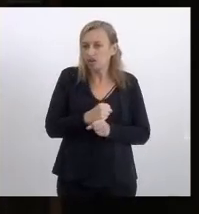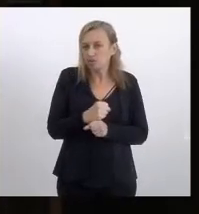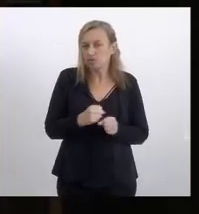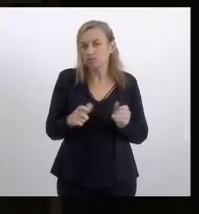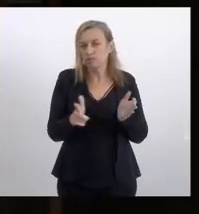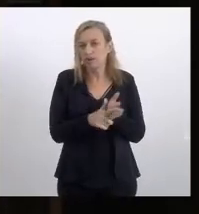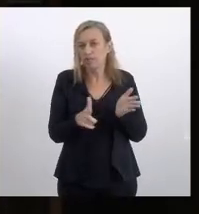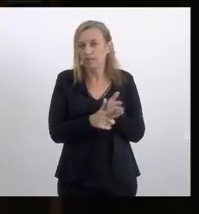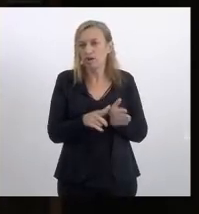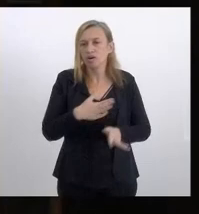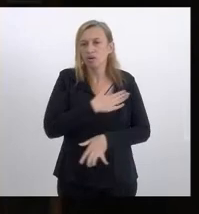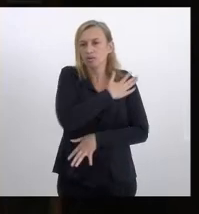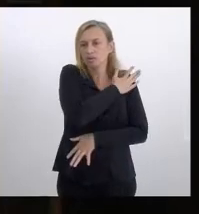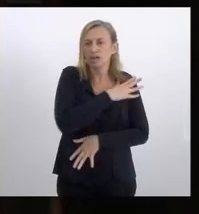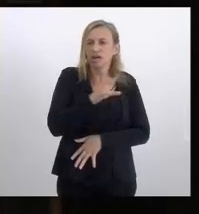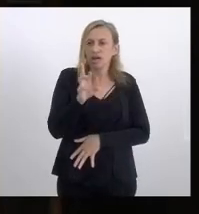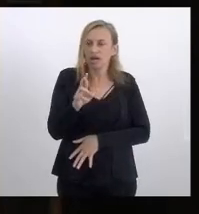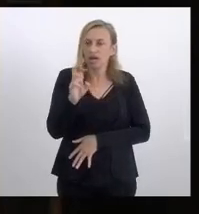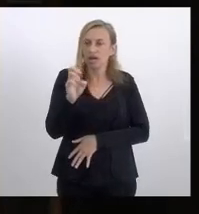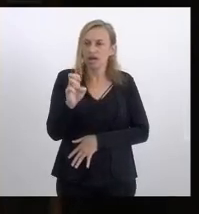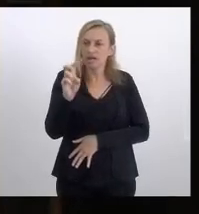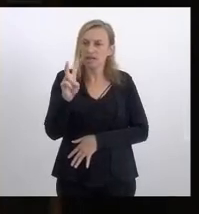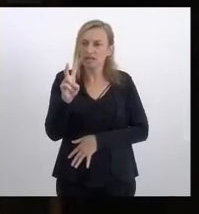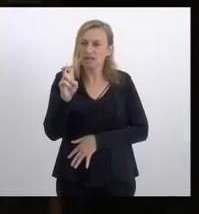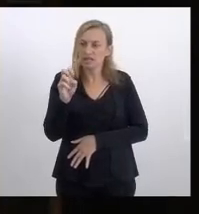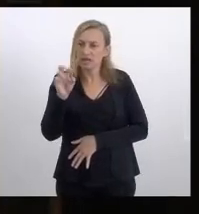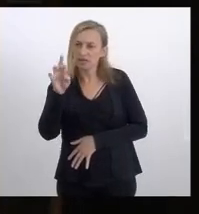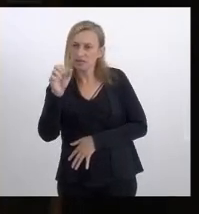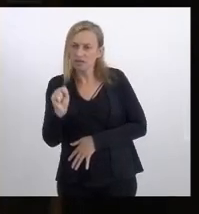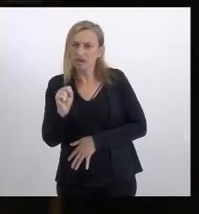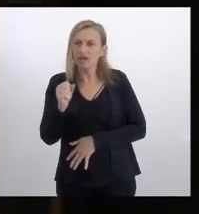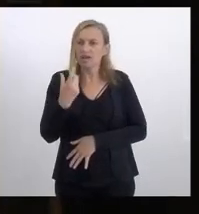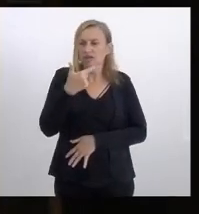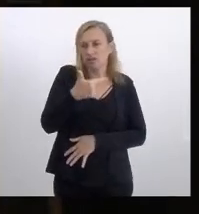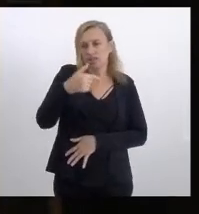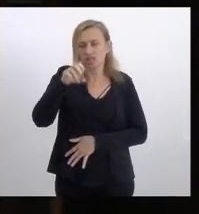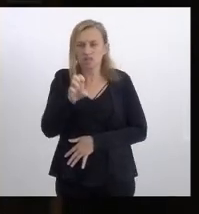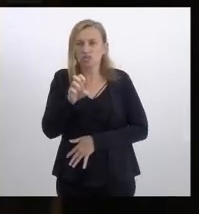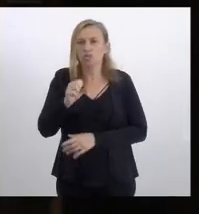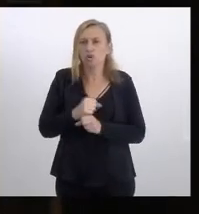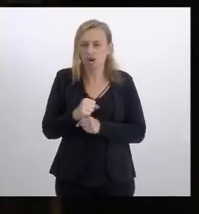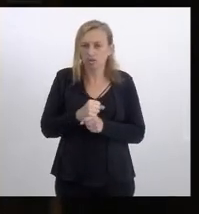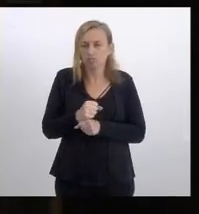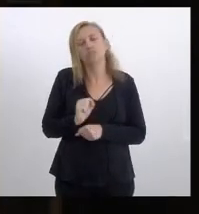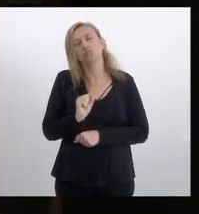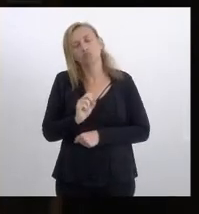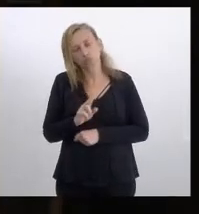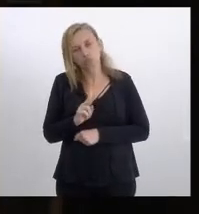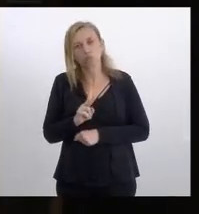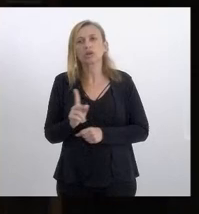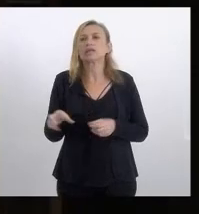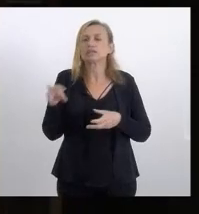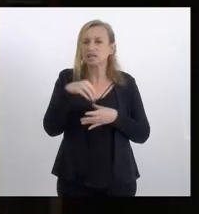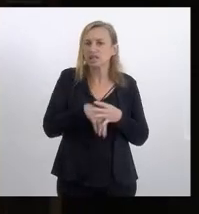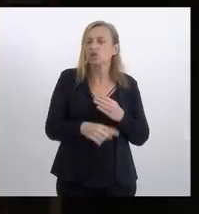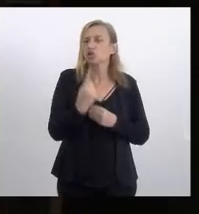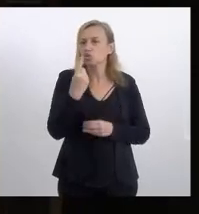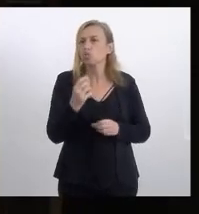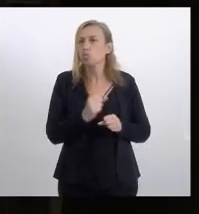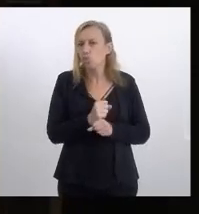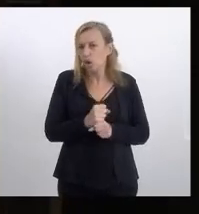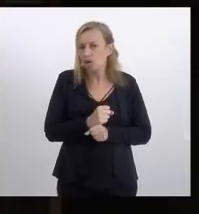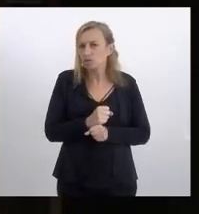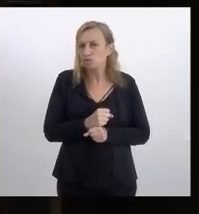seguinte é um militar tá na reserva lá sei lá 25 anos eu tava dentro de um ano da